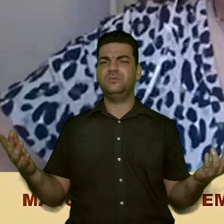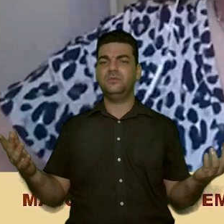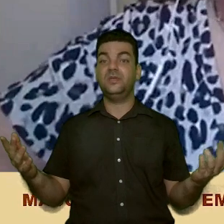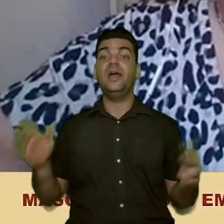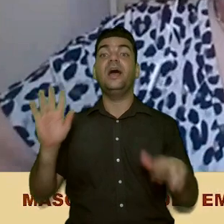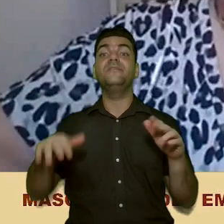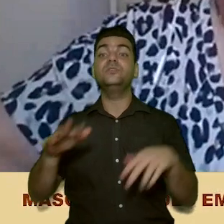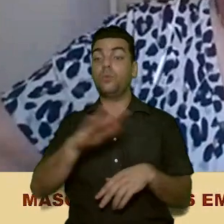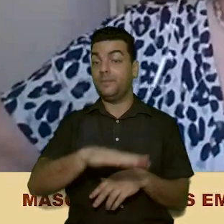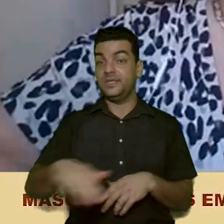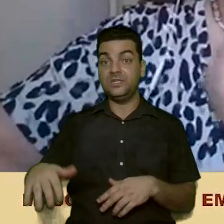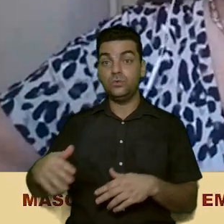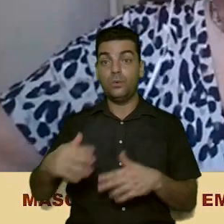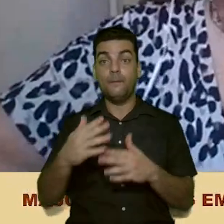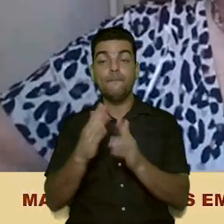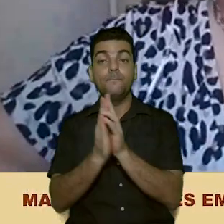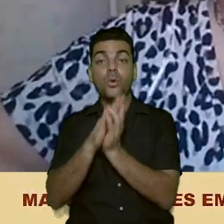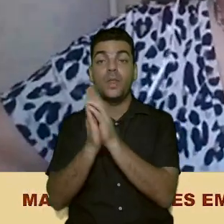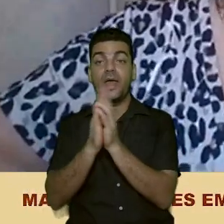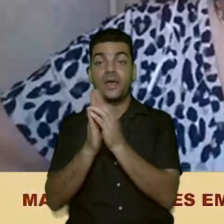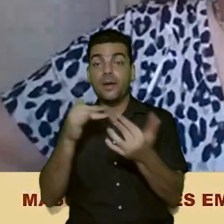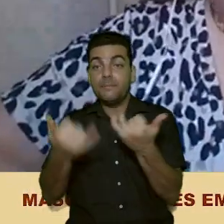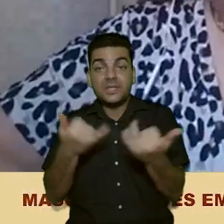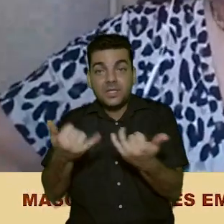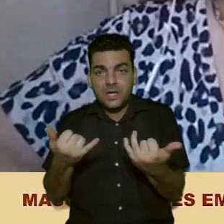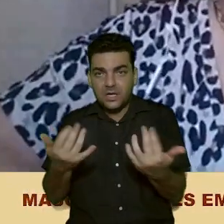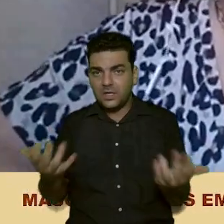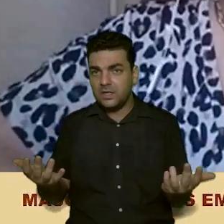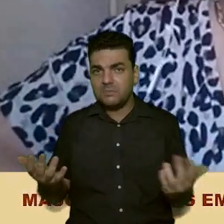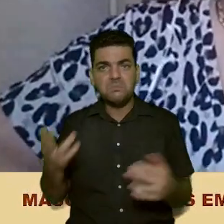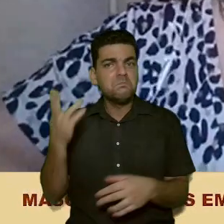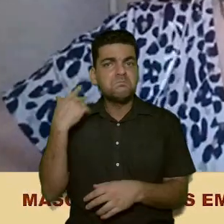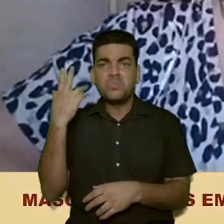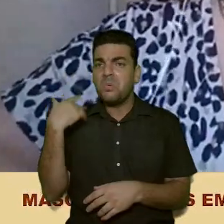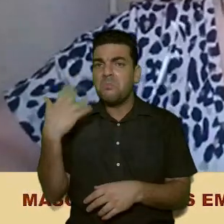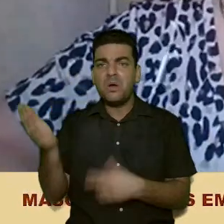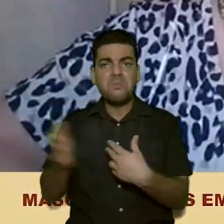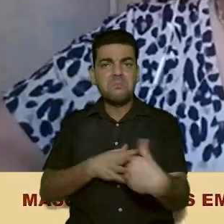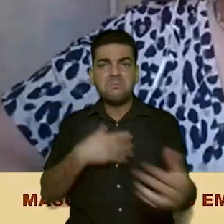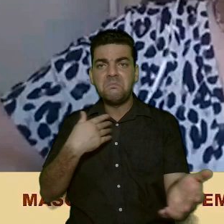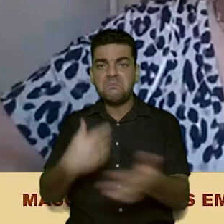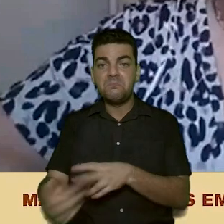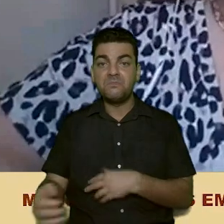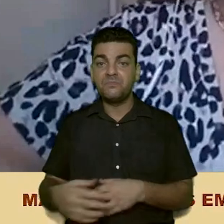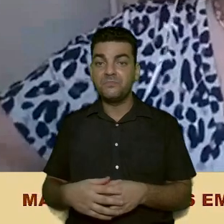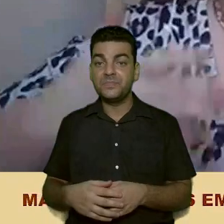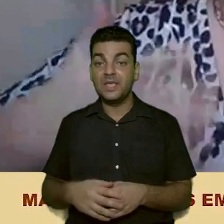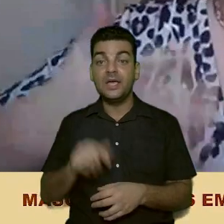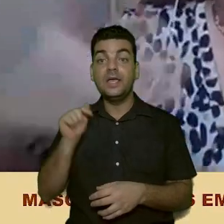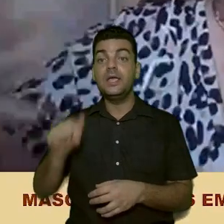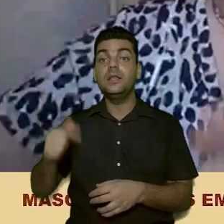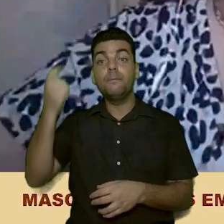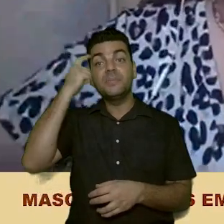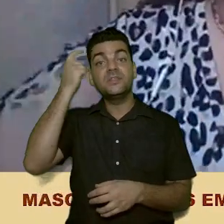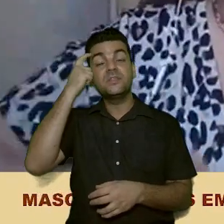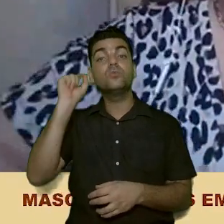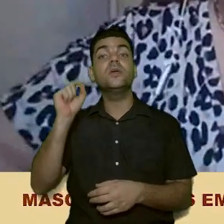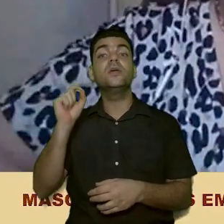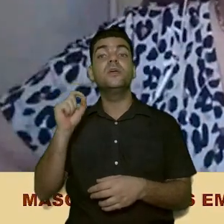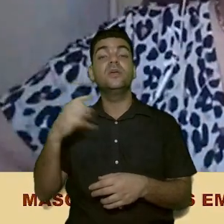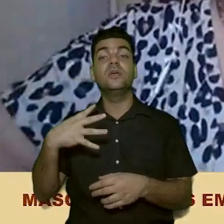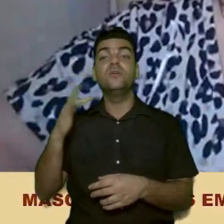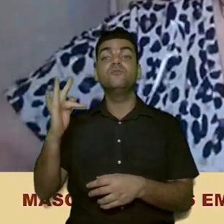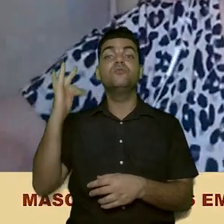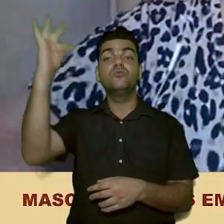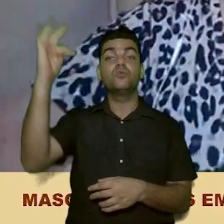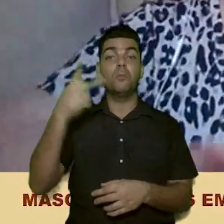menino brincar de boneca não significa nada além de um menino brincando de boneca e se formando num futuro bom cuidador de